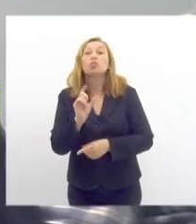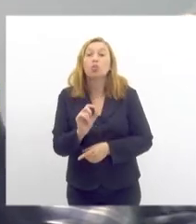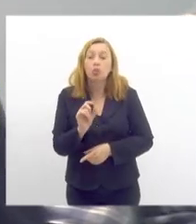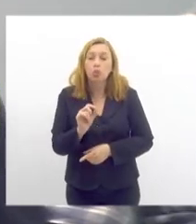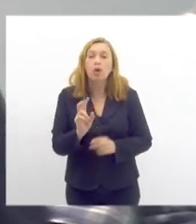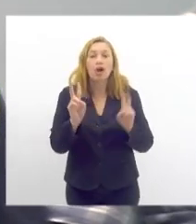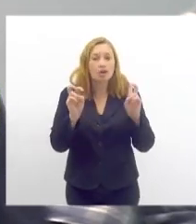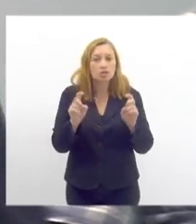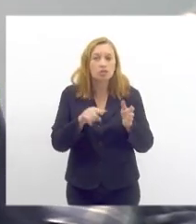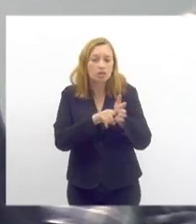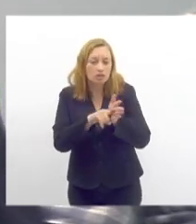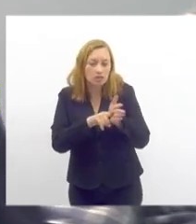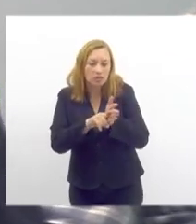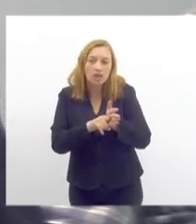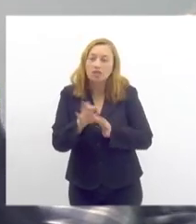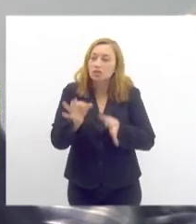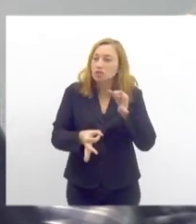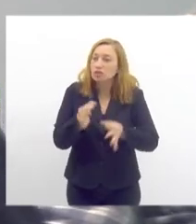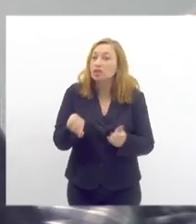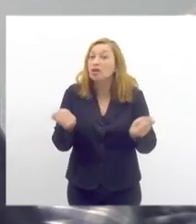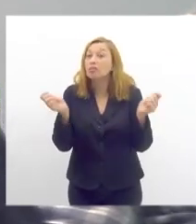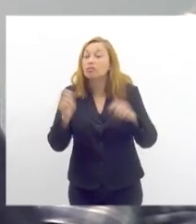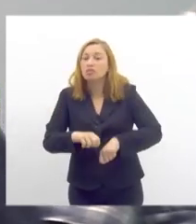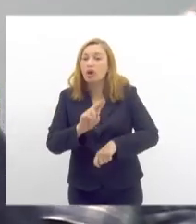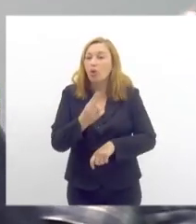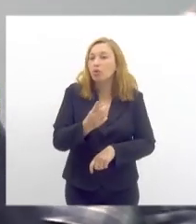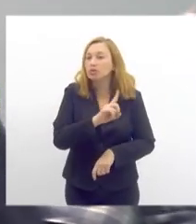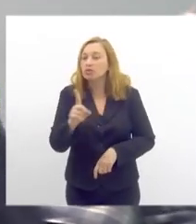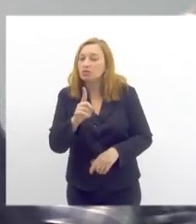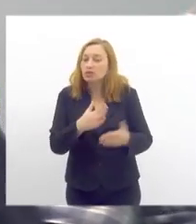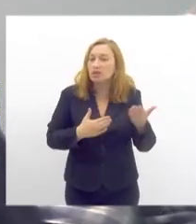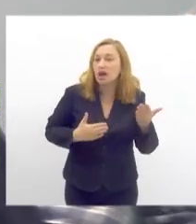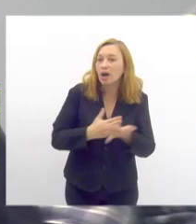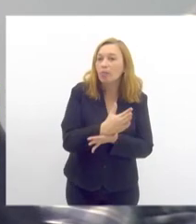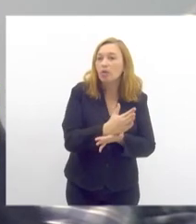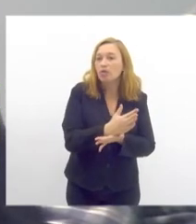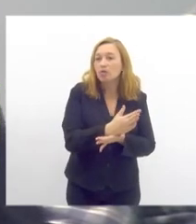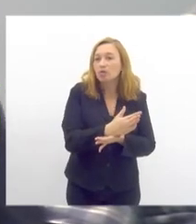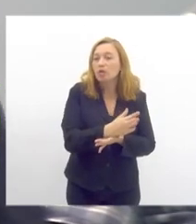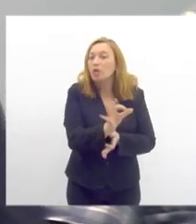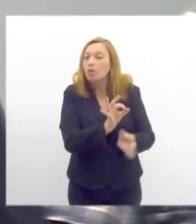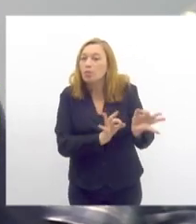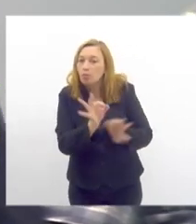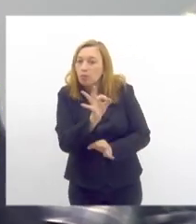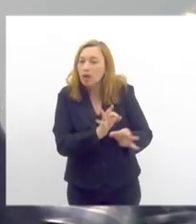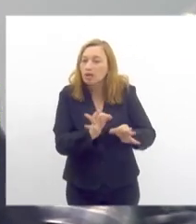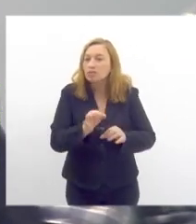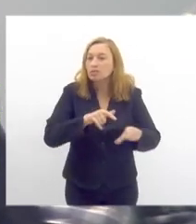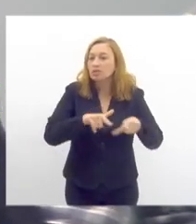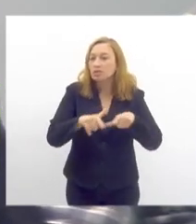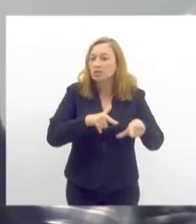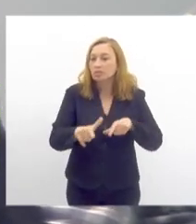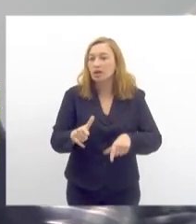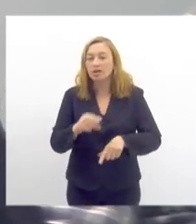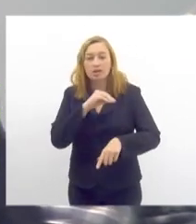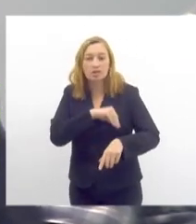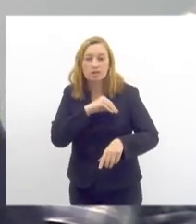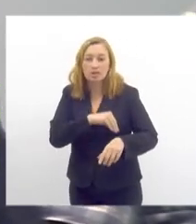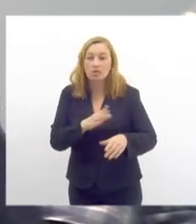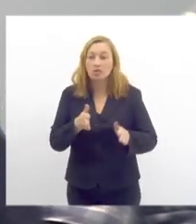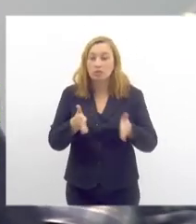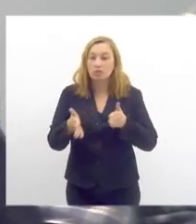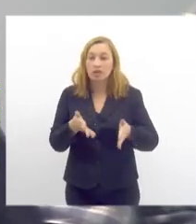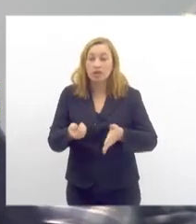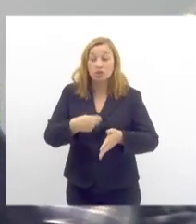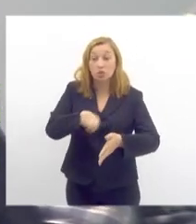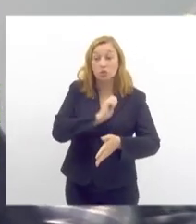questões que precisam ser analisadas juridicamente sobre a possibilidade ou não de você aprovar um plano de cargos, carreira e salário num regime de recuperação fiscal, num